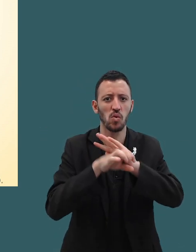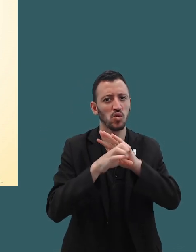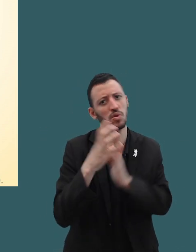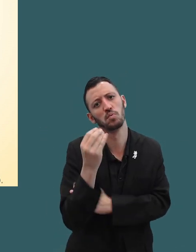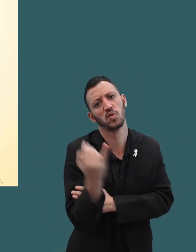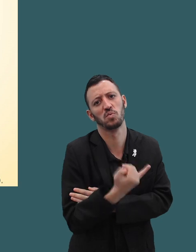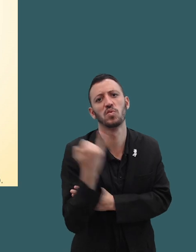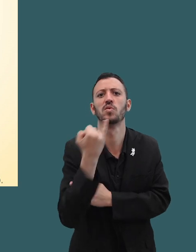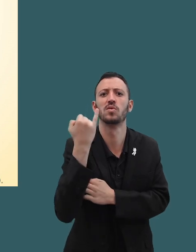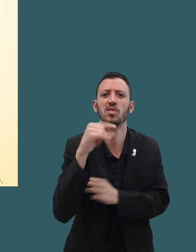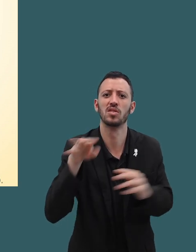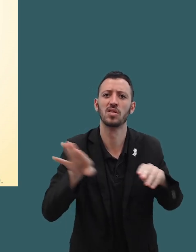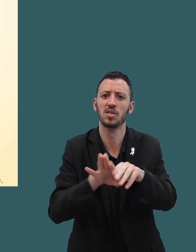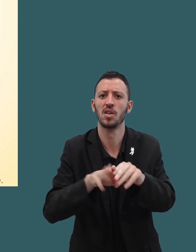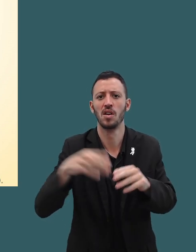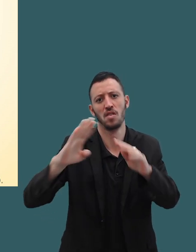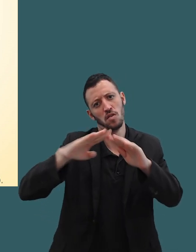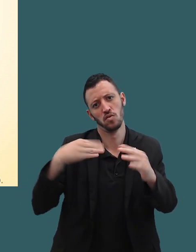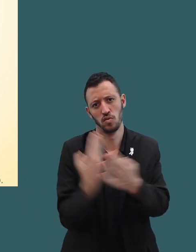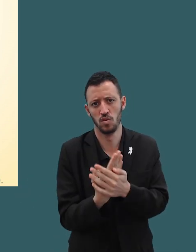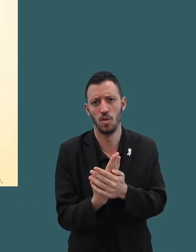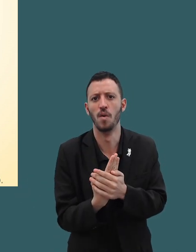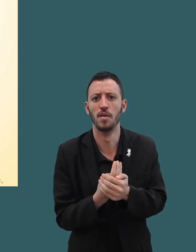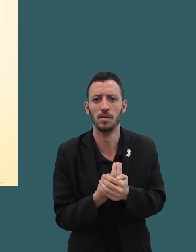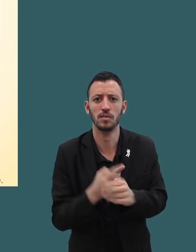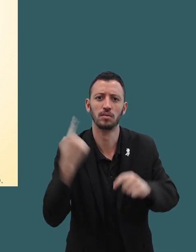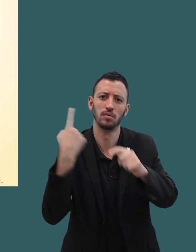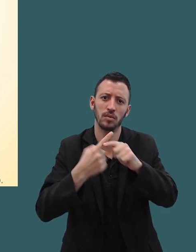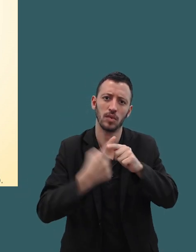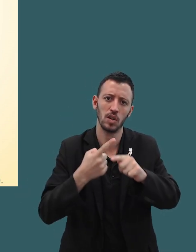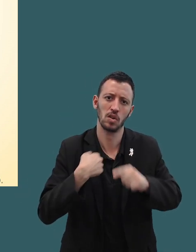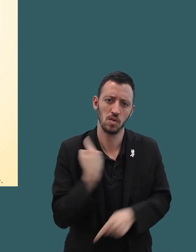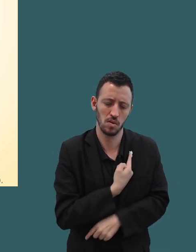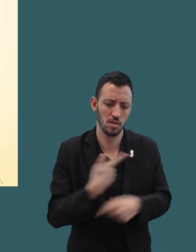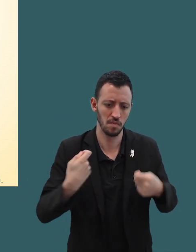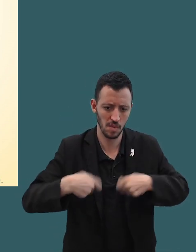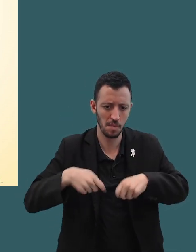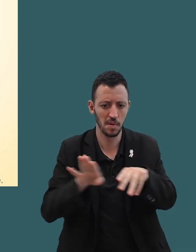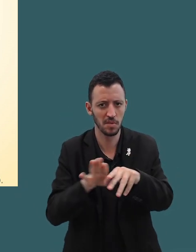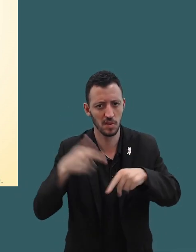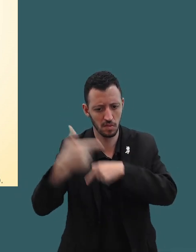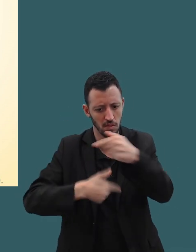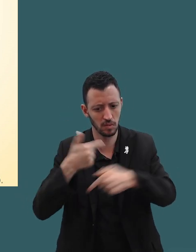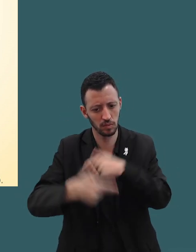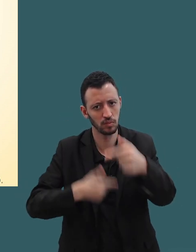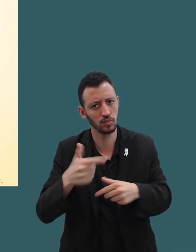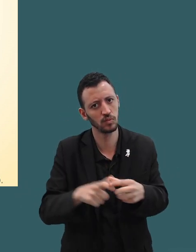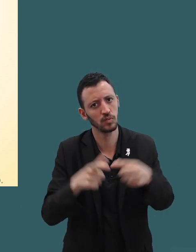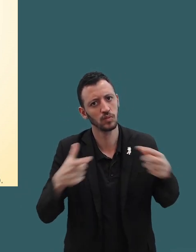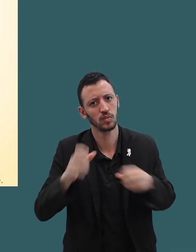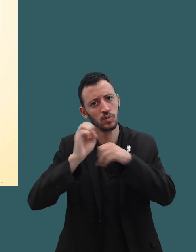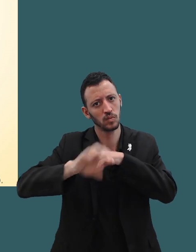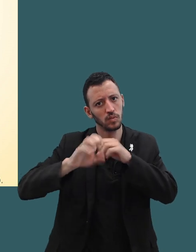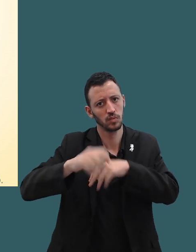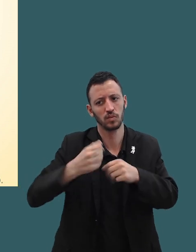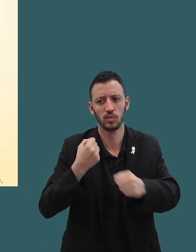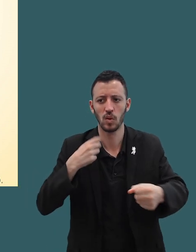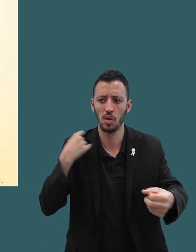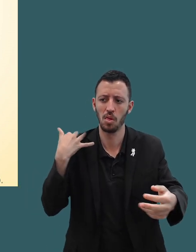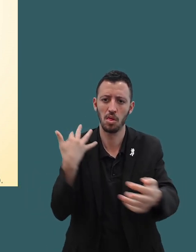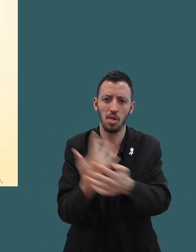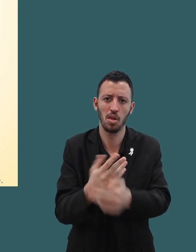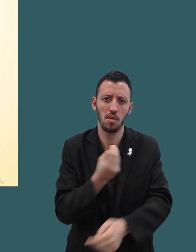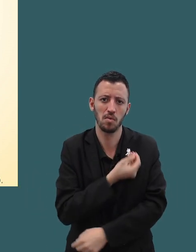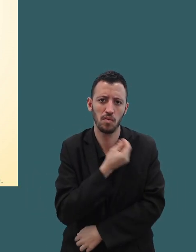muito importante, que é para além da escola, porque a gente também precisa trabalhar com a dimensão de que a educação é ao longo da